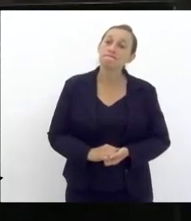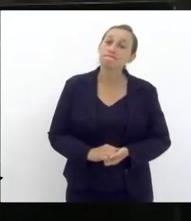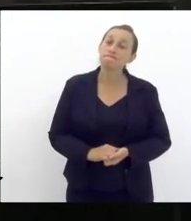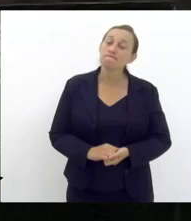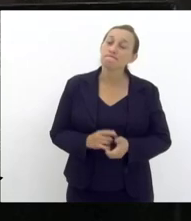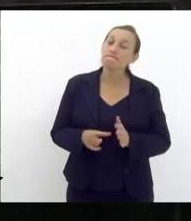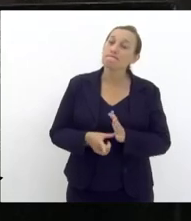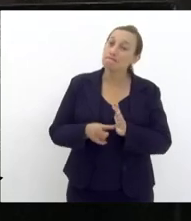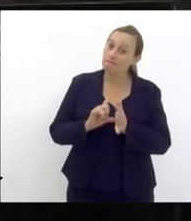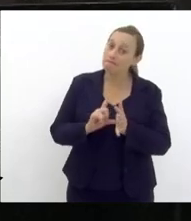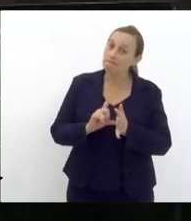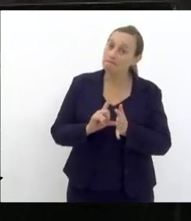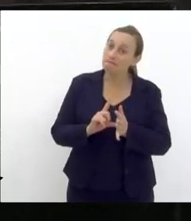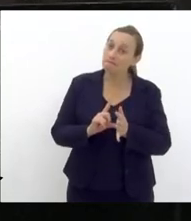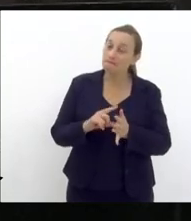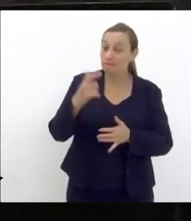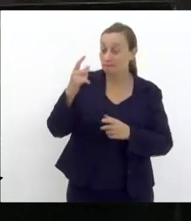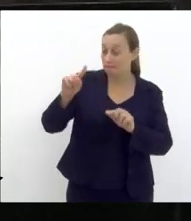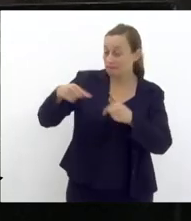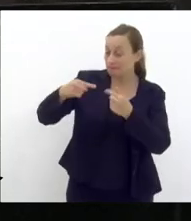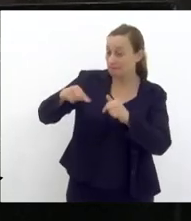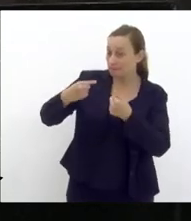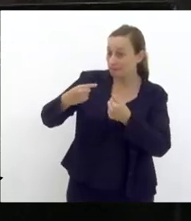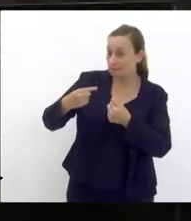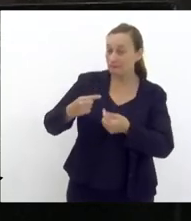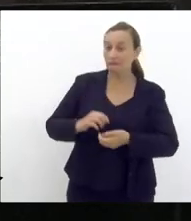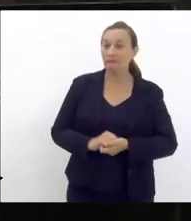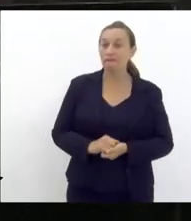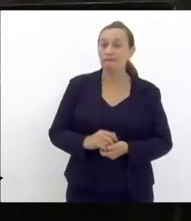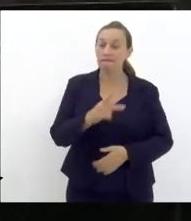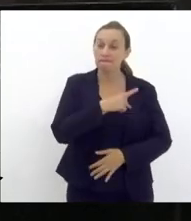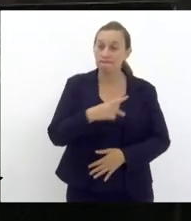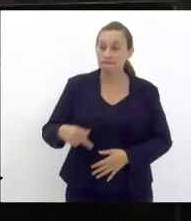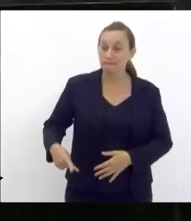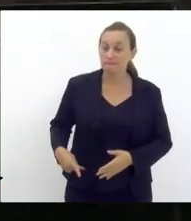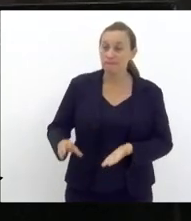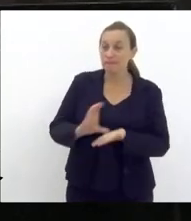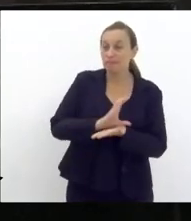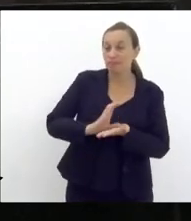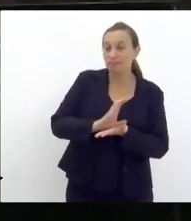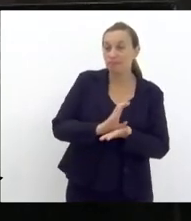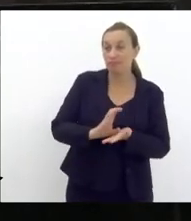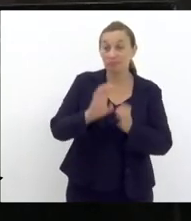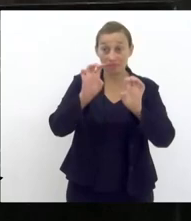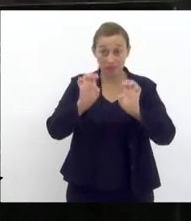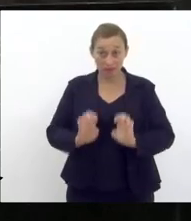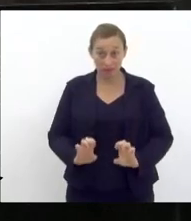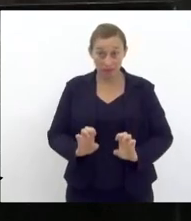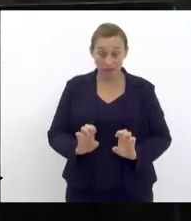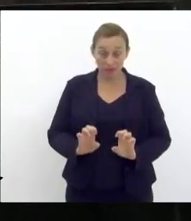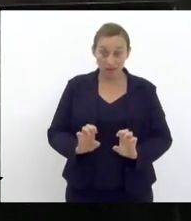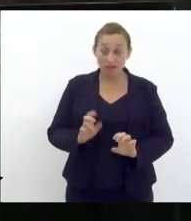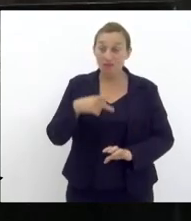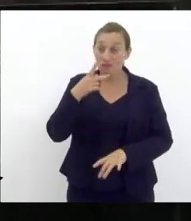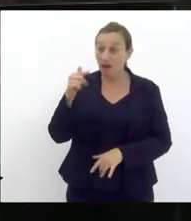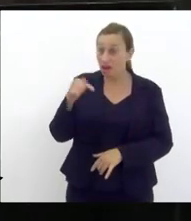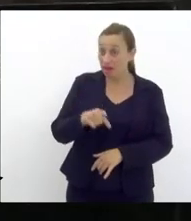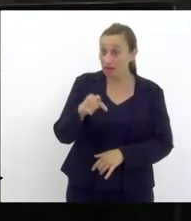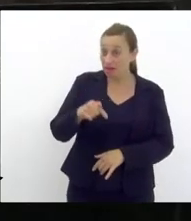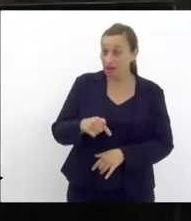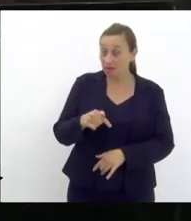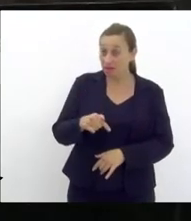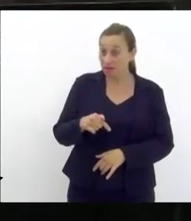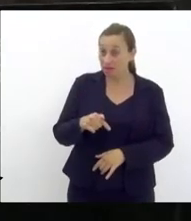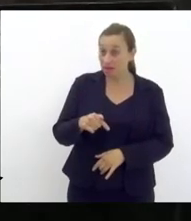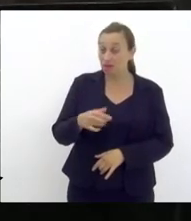antes mesmo de ser provocado o presidente do conselho de ética se manifesta aqui e